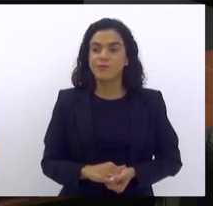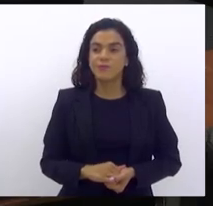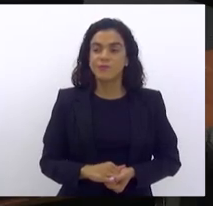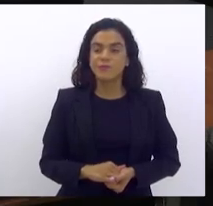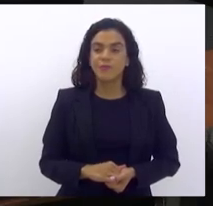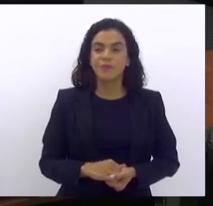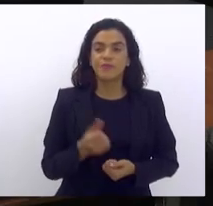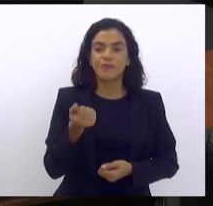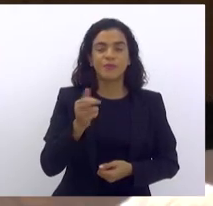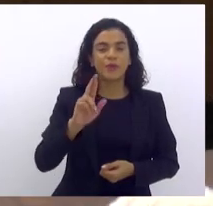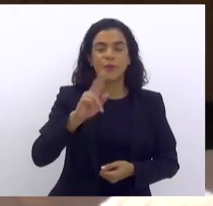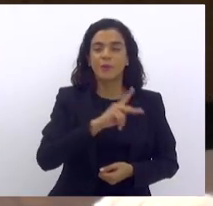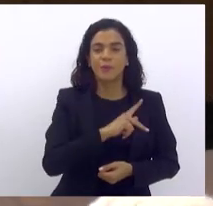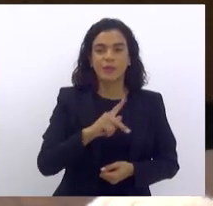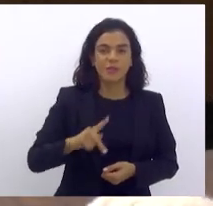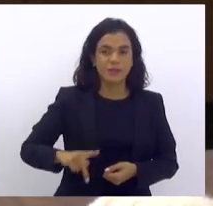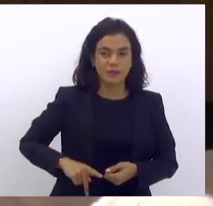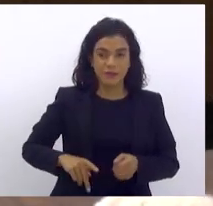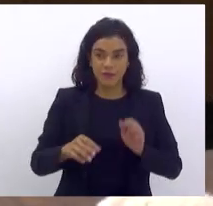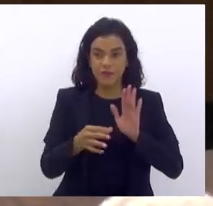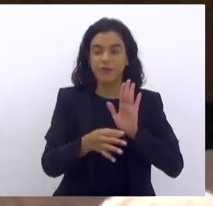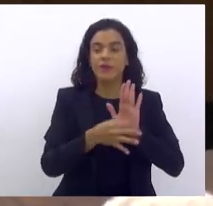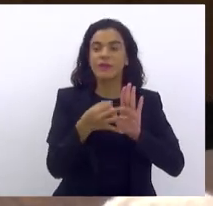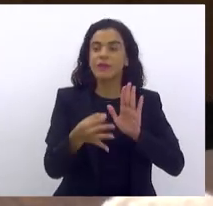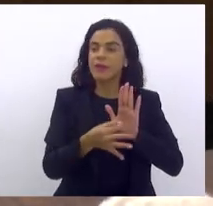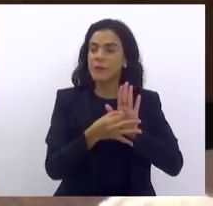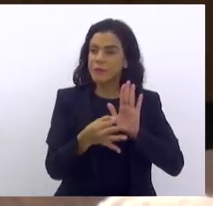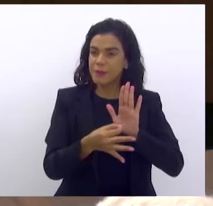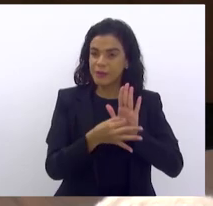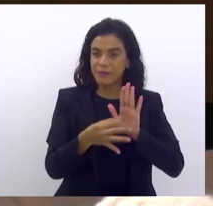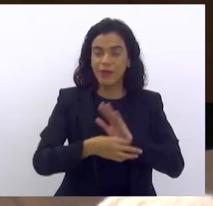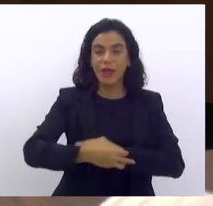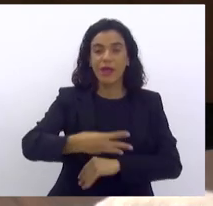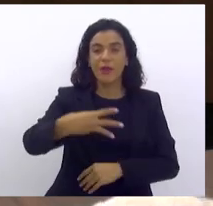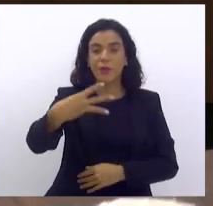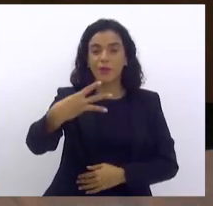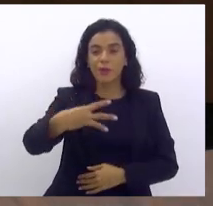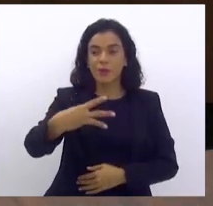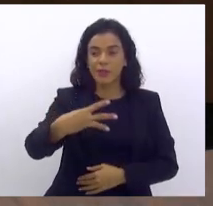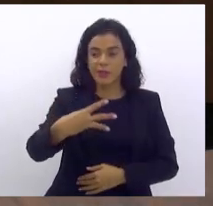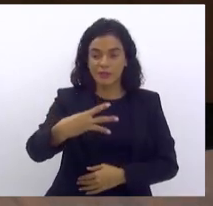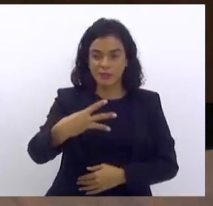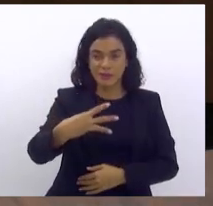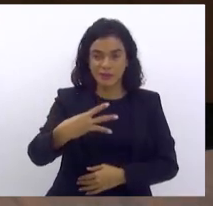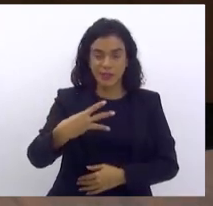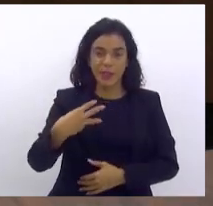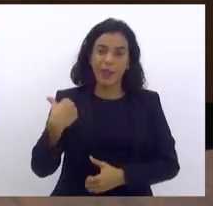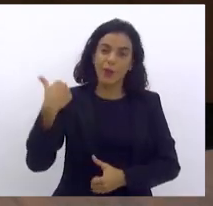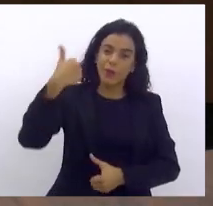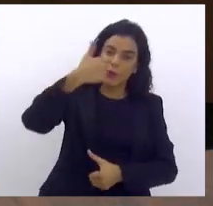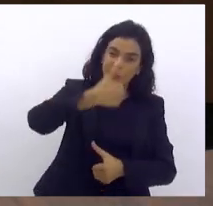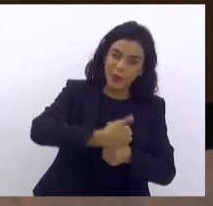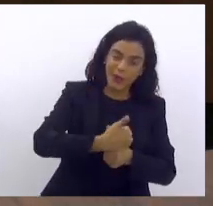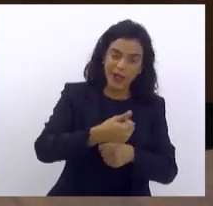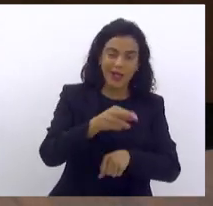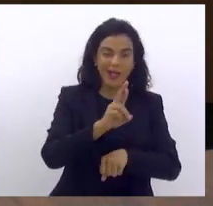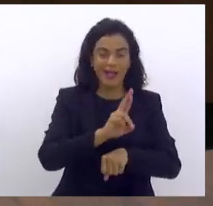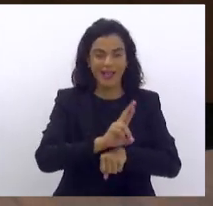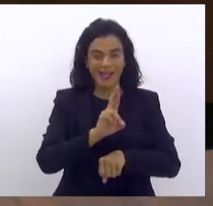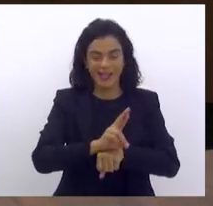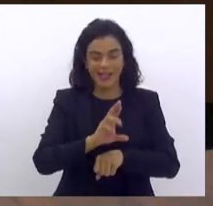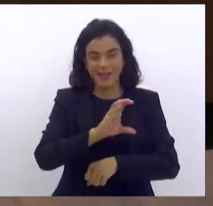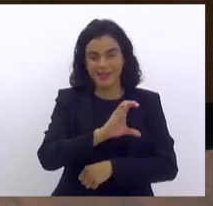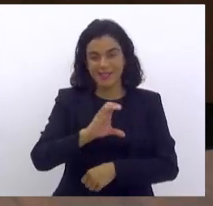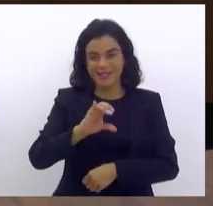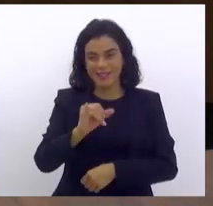Senhor presidente, vai dar parecer o terceiro suplente da Comissão de Constituição e Justiça.